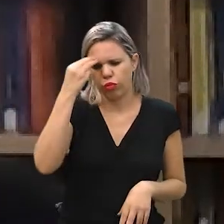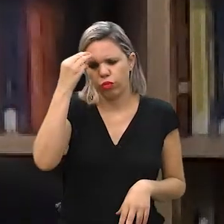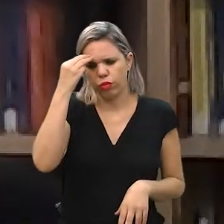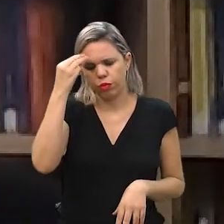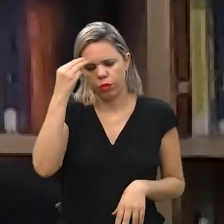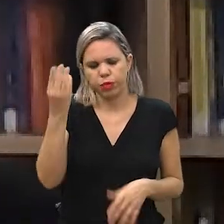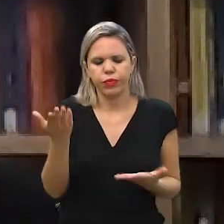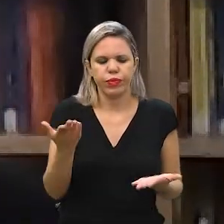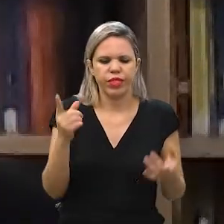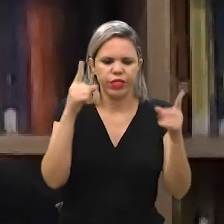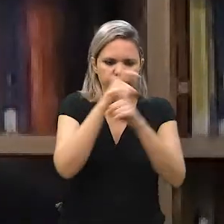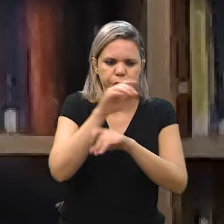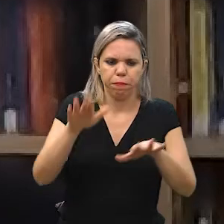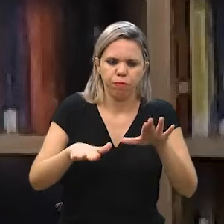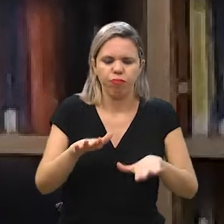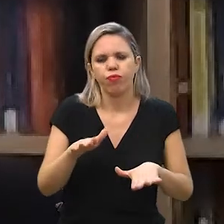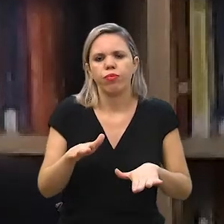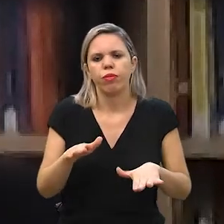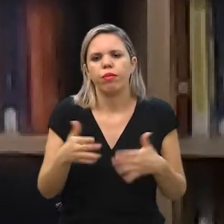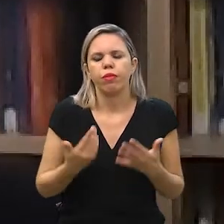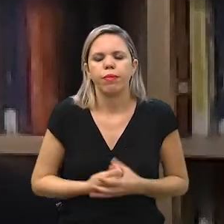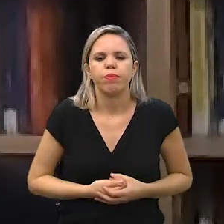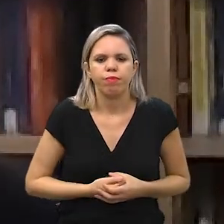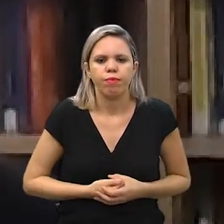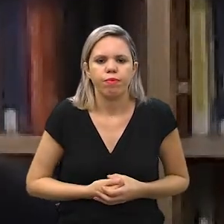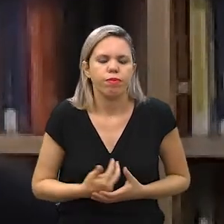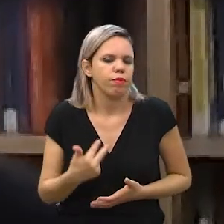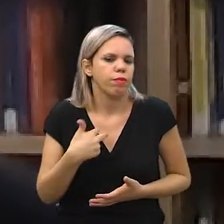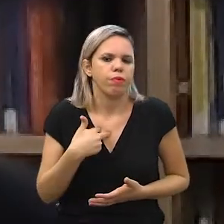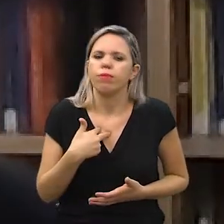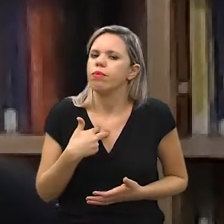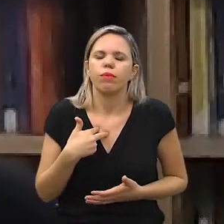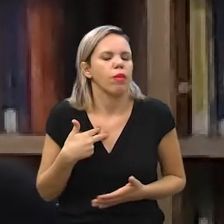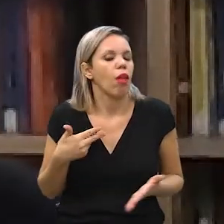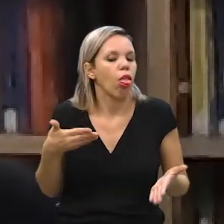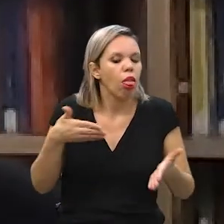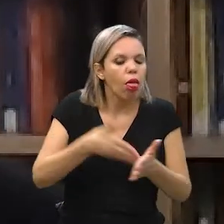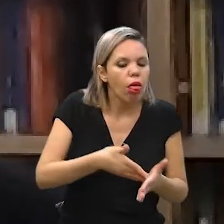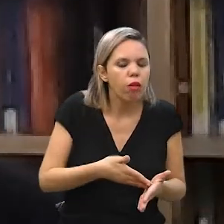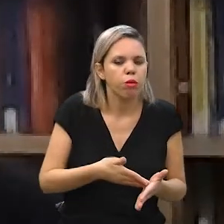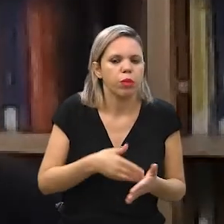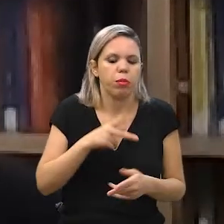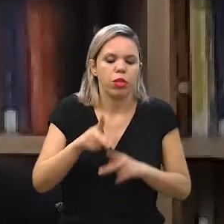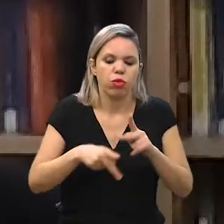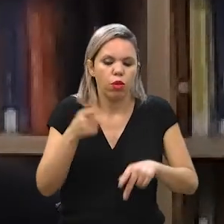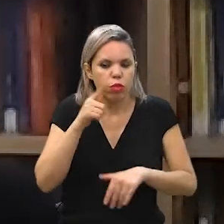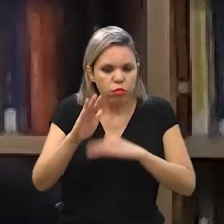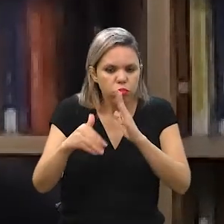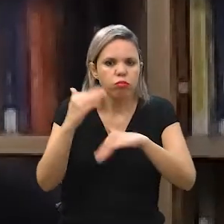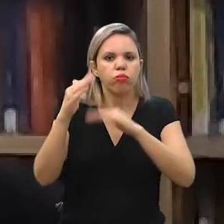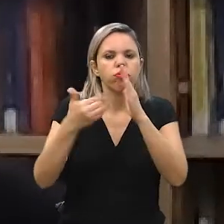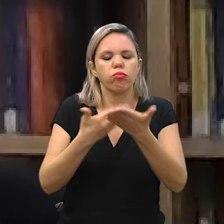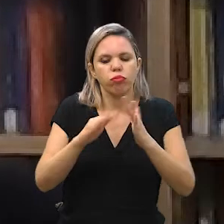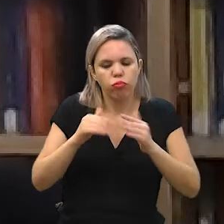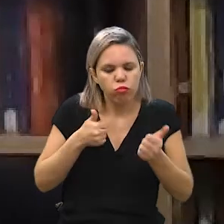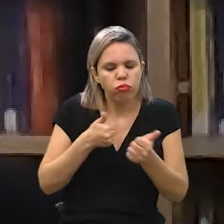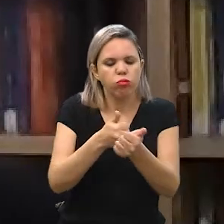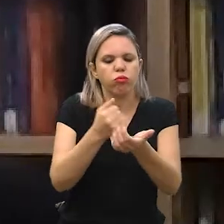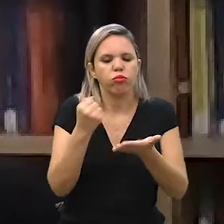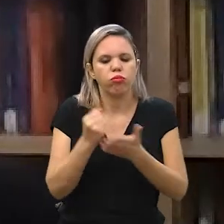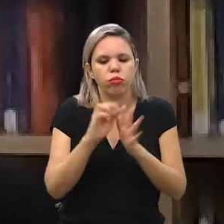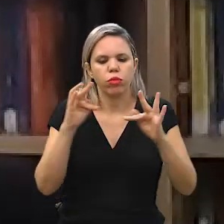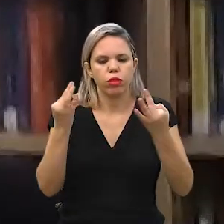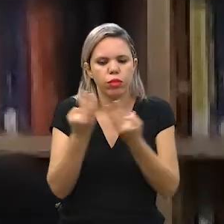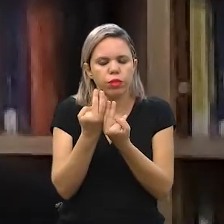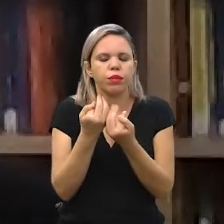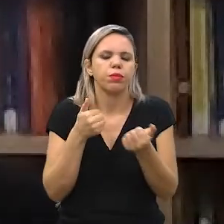realmente se torna mais difícil. No entanto, não pode ser um entrave para que ela possa ter um desenvolvimento, tá certo? A escola tem que acompanhar, os pais